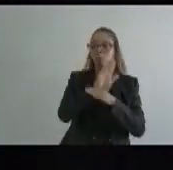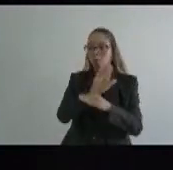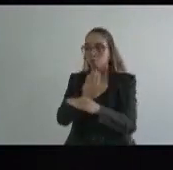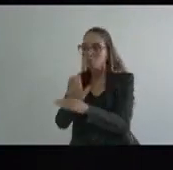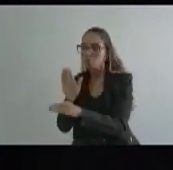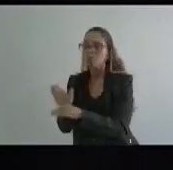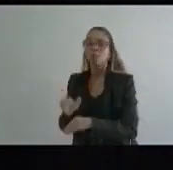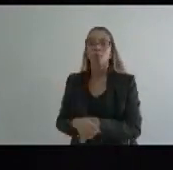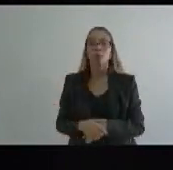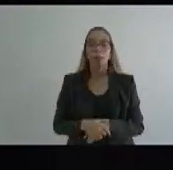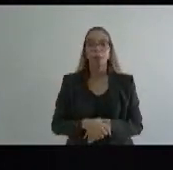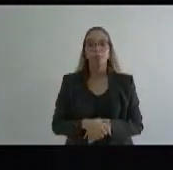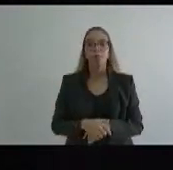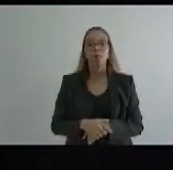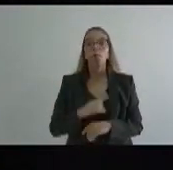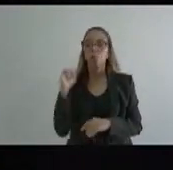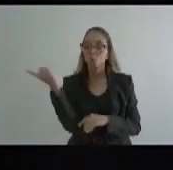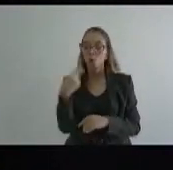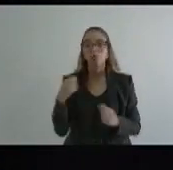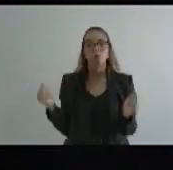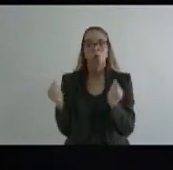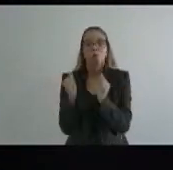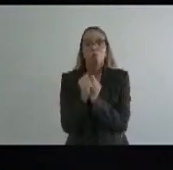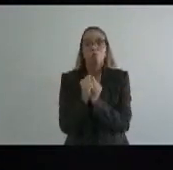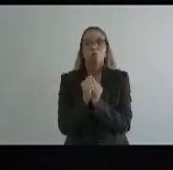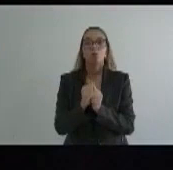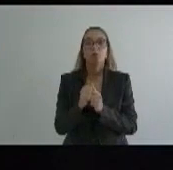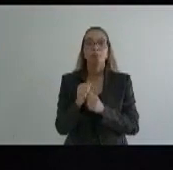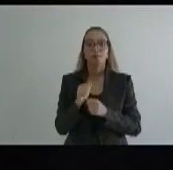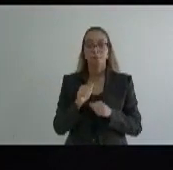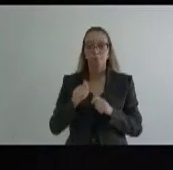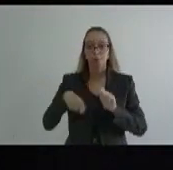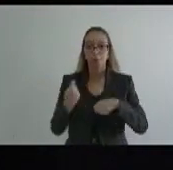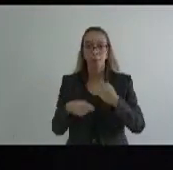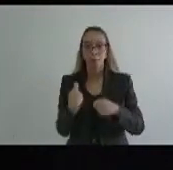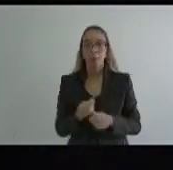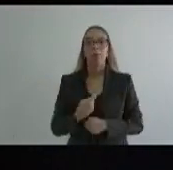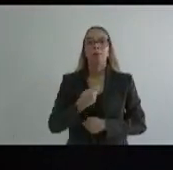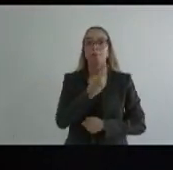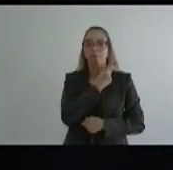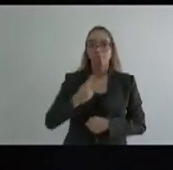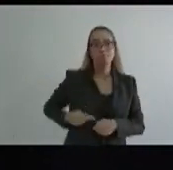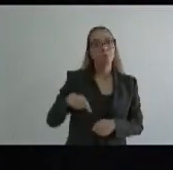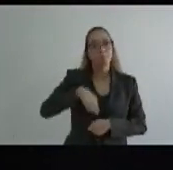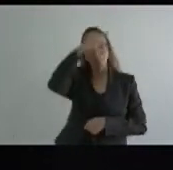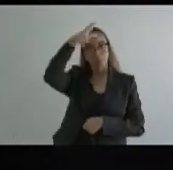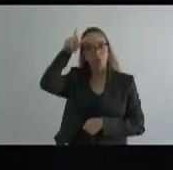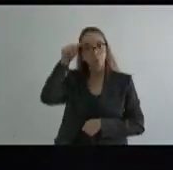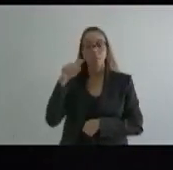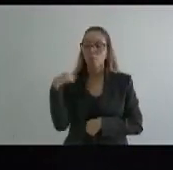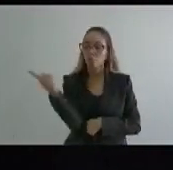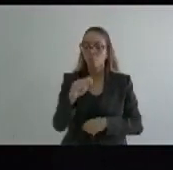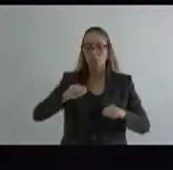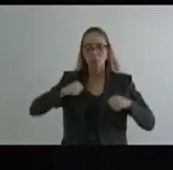conduzido a administração pública no Estado de Mato Grosso. É extremamente importante esse ambiente que todos temos